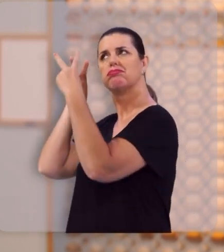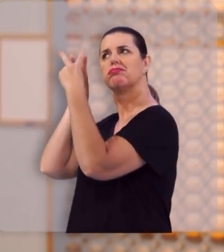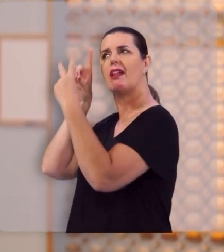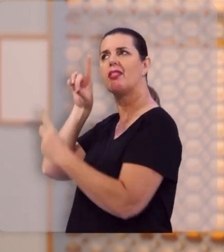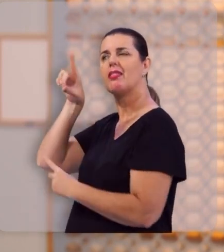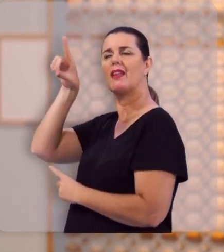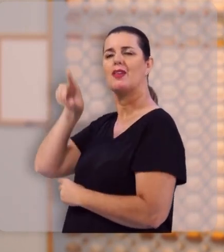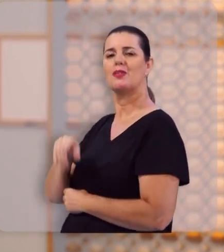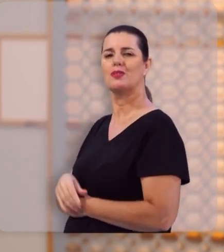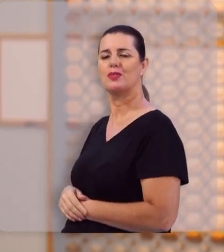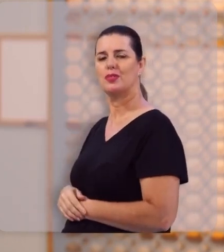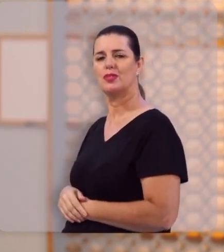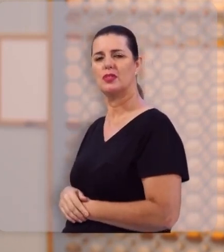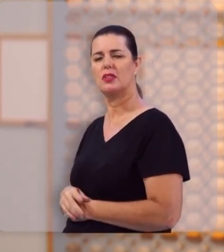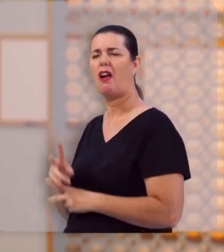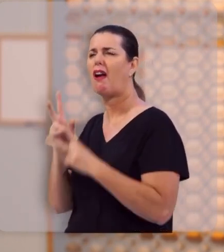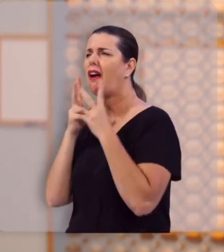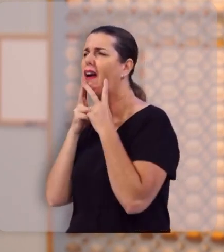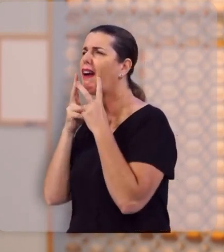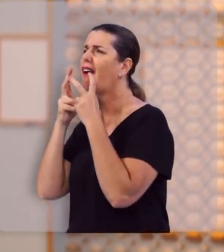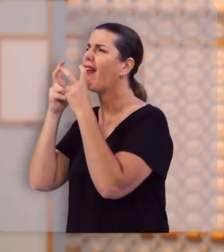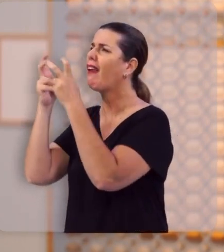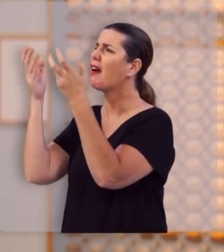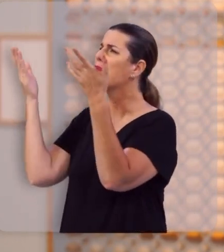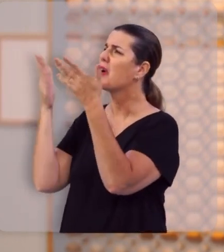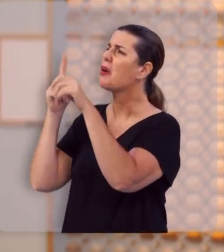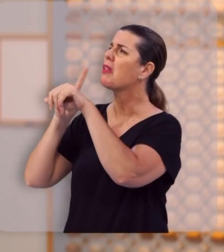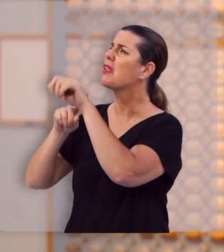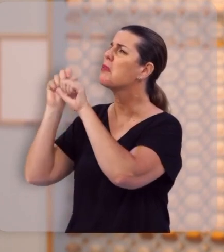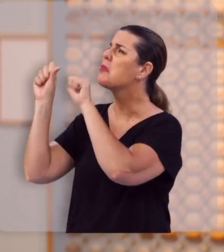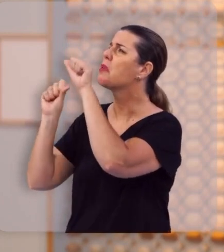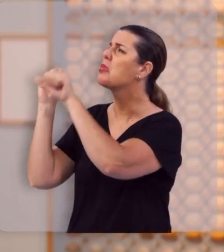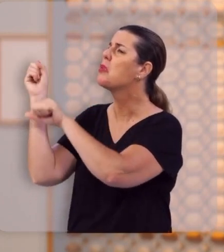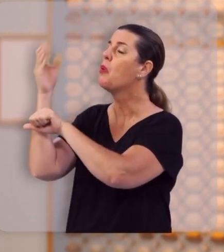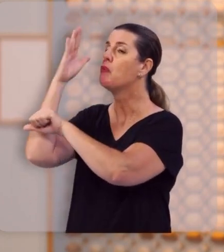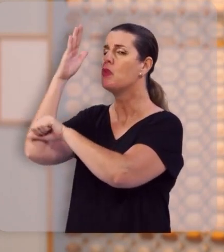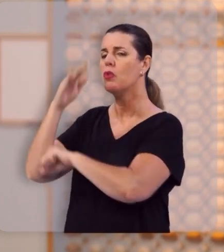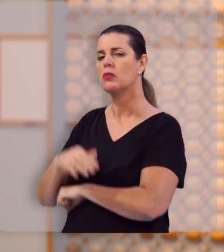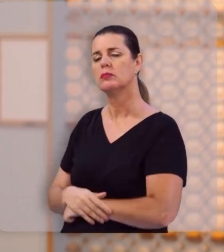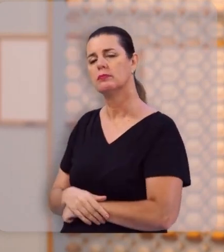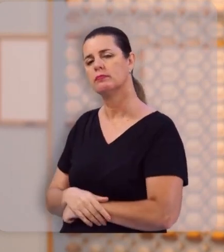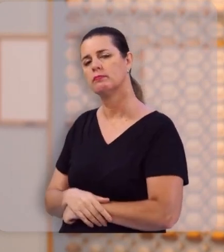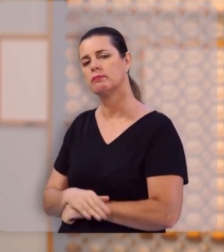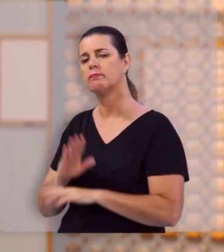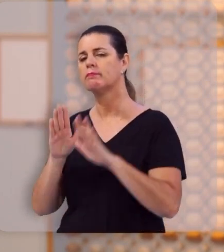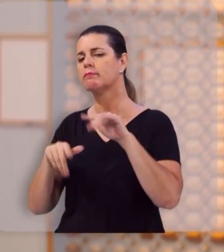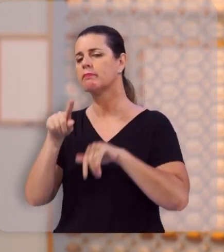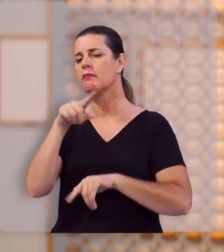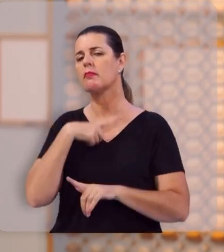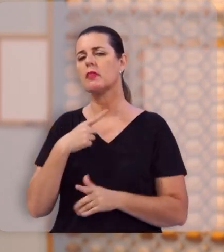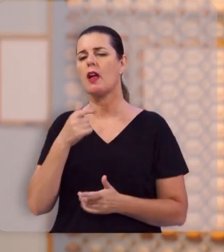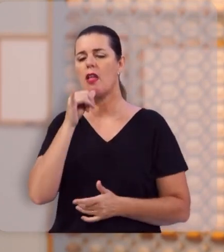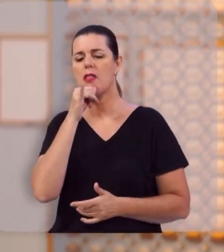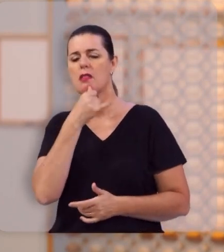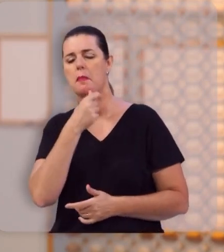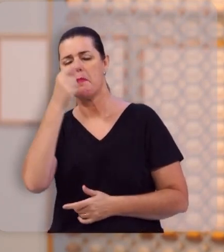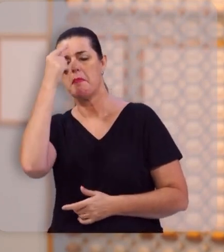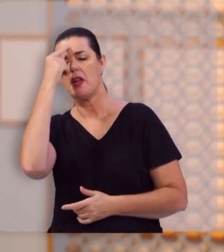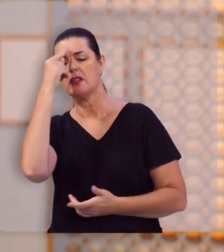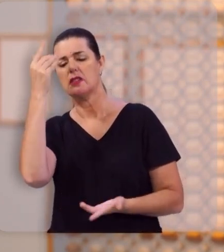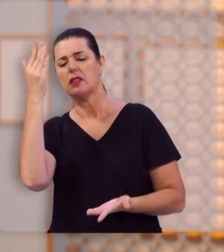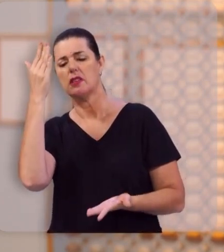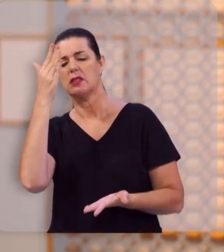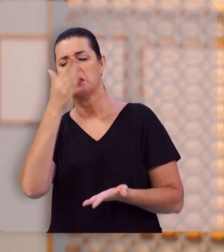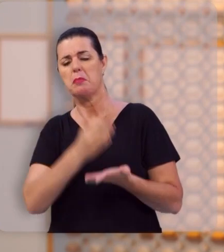em Deus e clame agora por um tempo de restauração. Talvez você está desanimado, até pensando